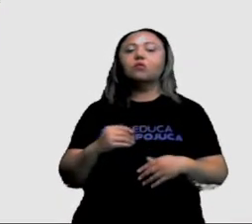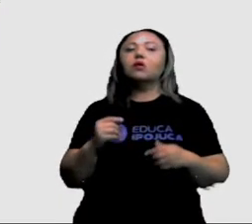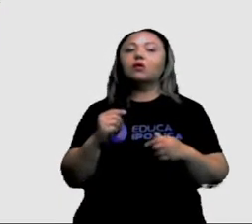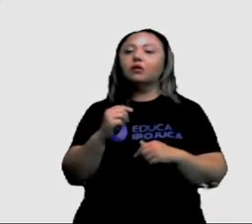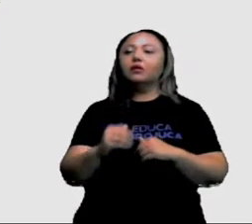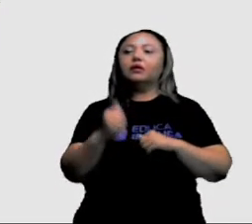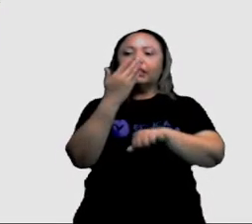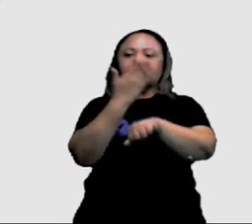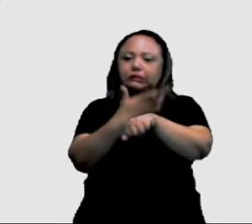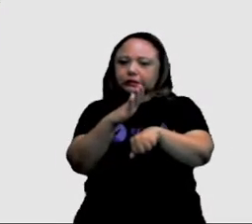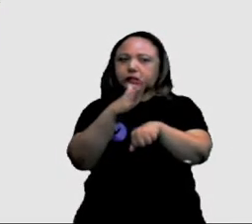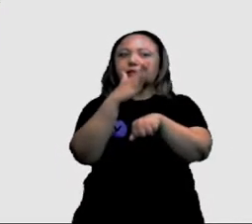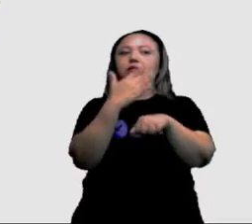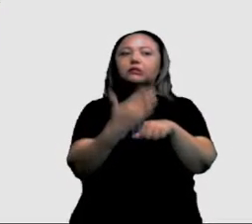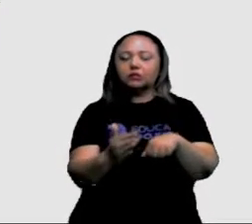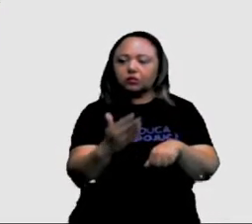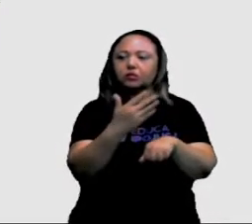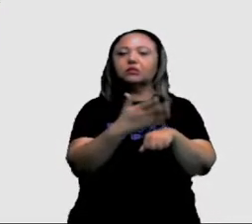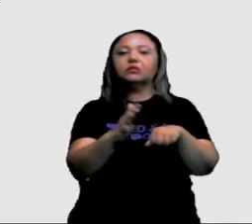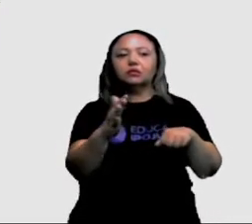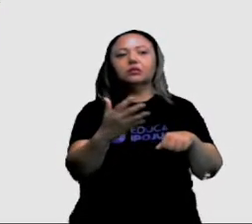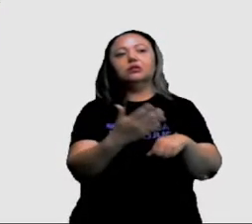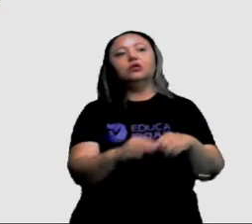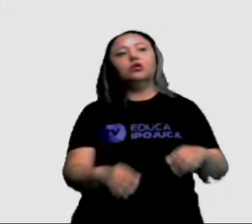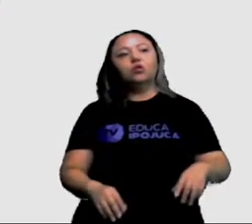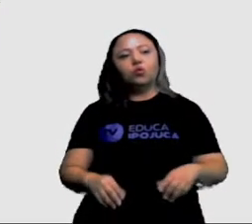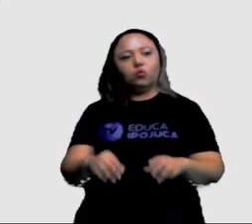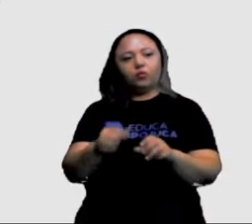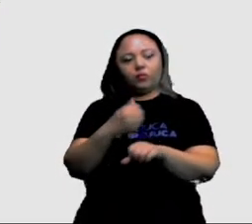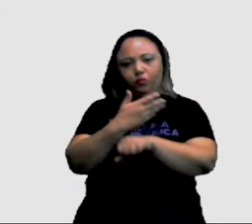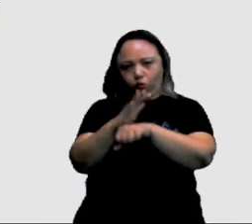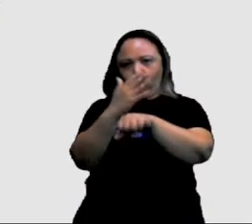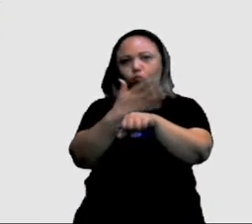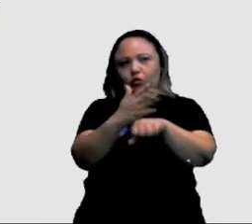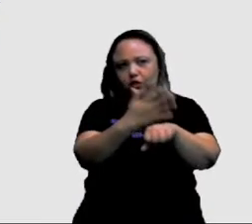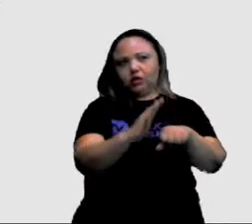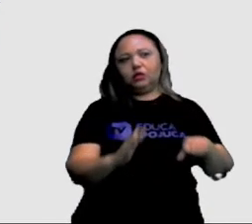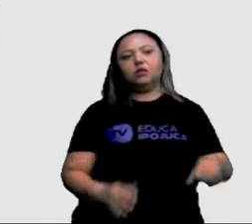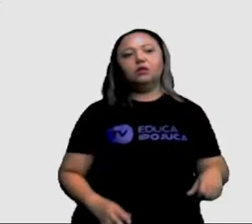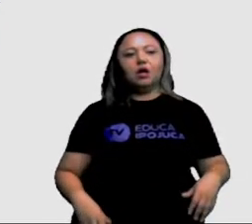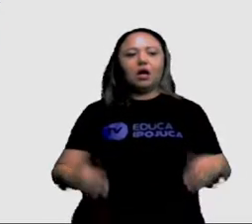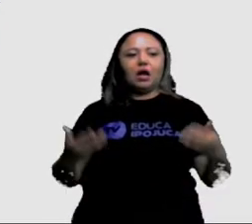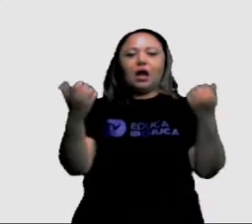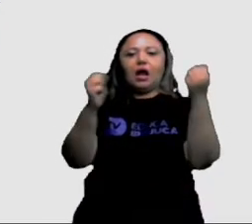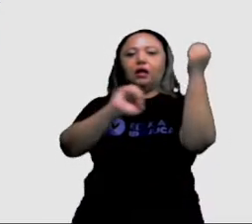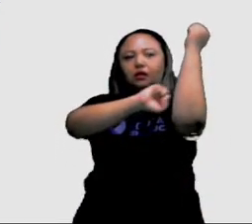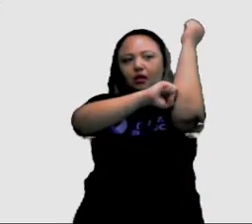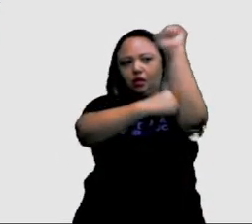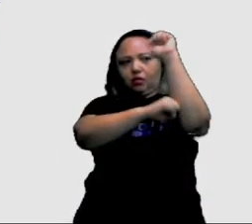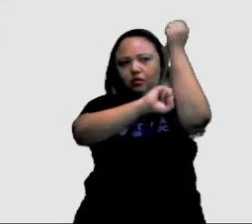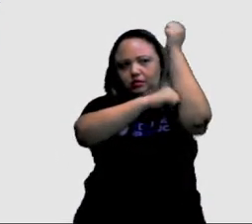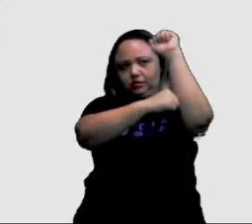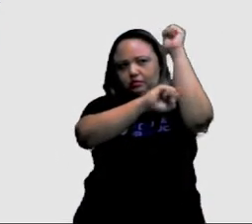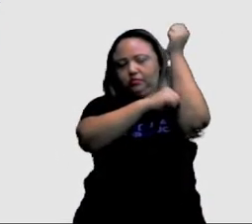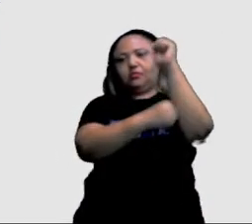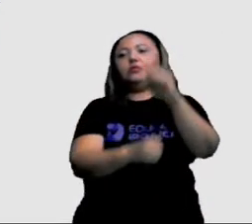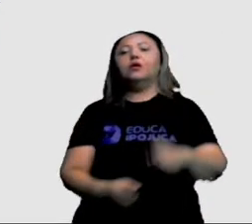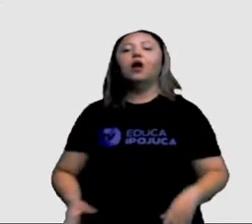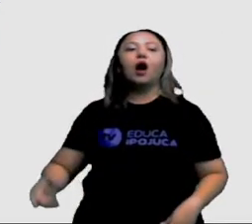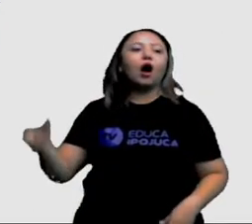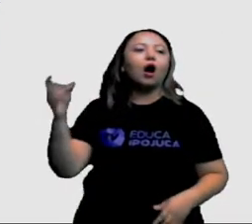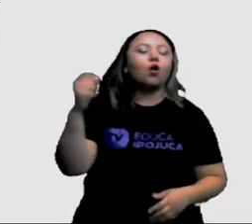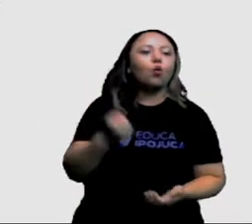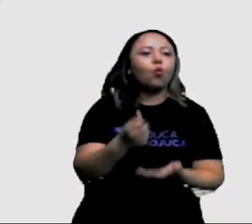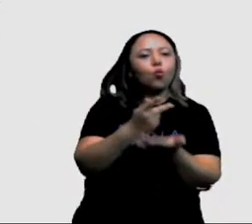com algumas situações específicas do movimento. A coordenação motora ocorre, né, com